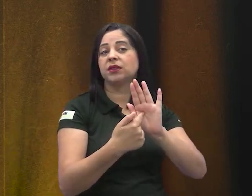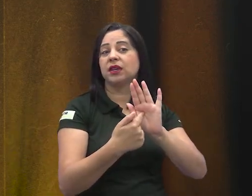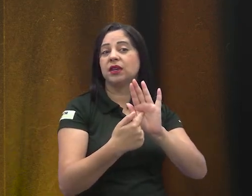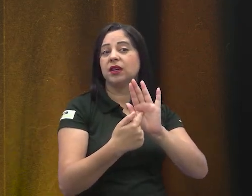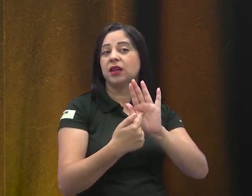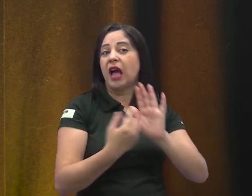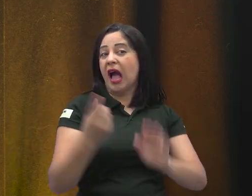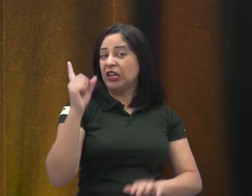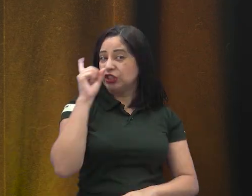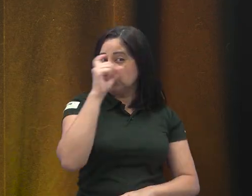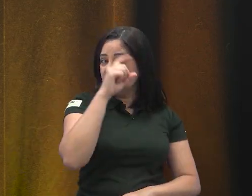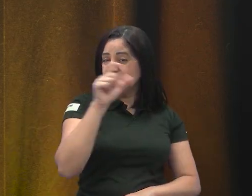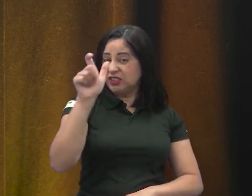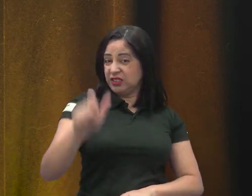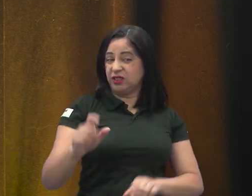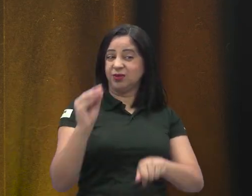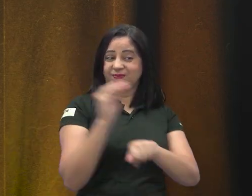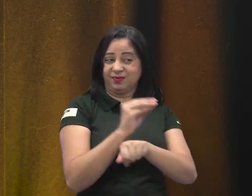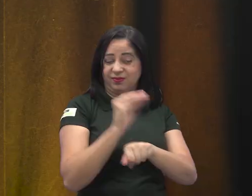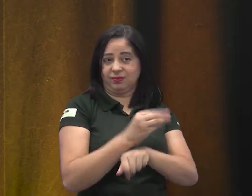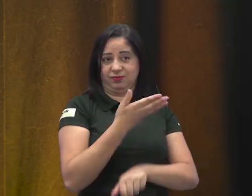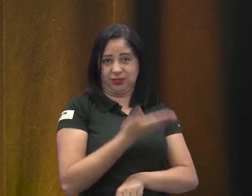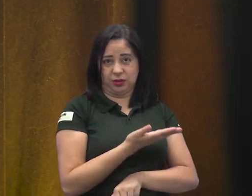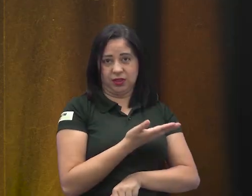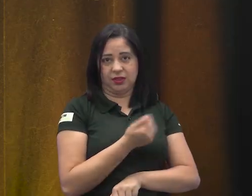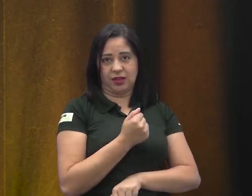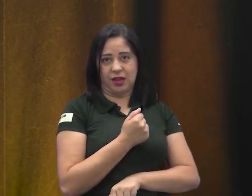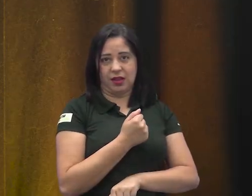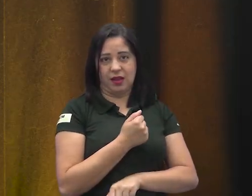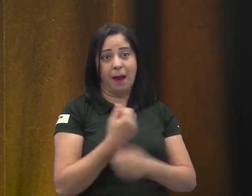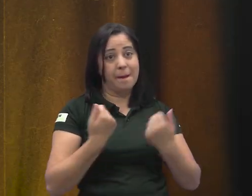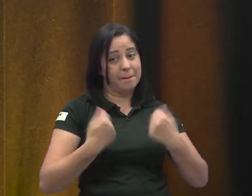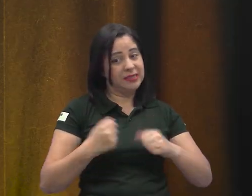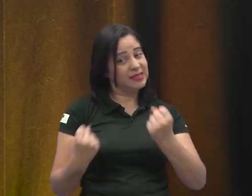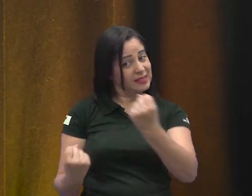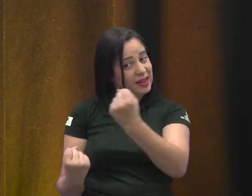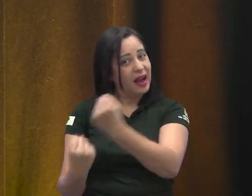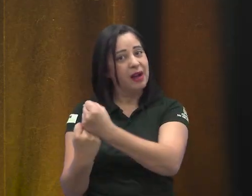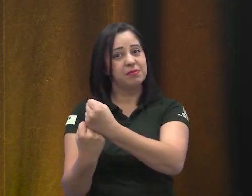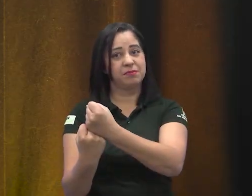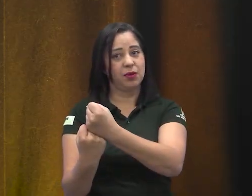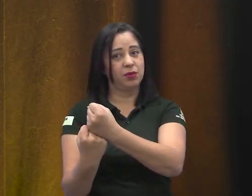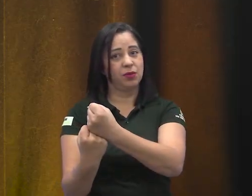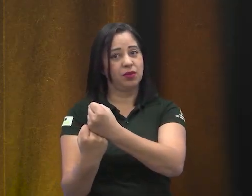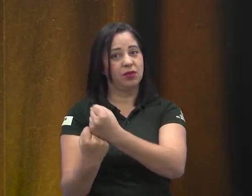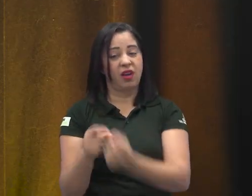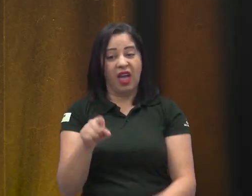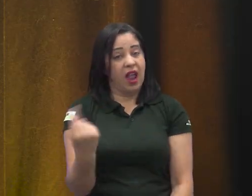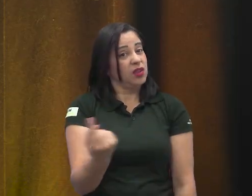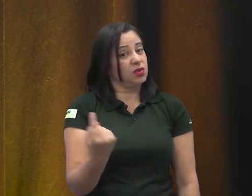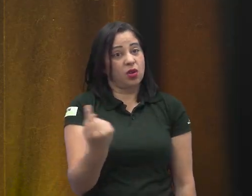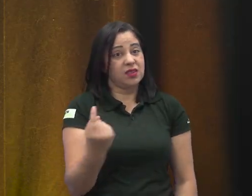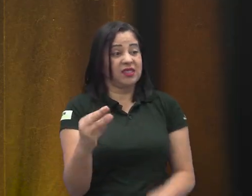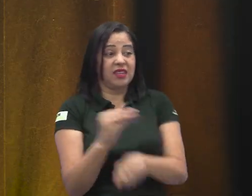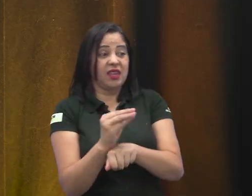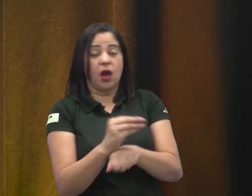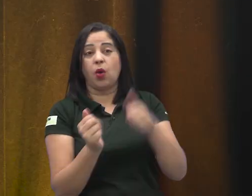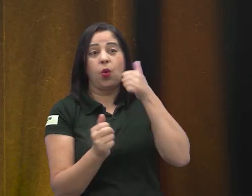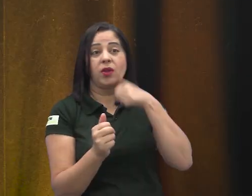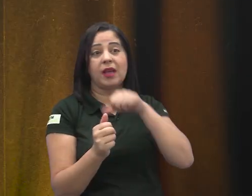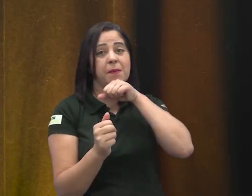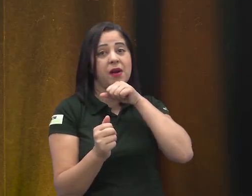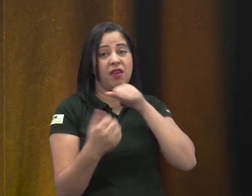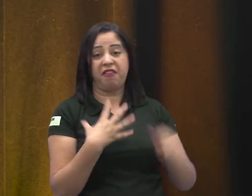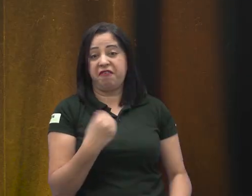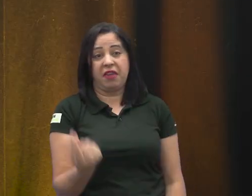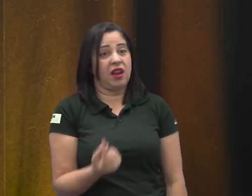não é simples. Então, é uma pessoa que precisa de muito apoio. Na história, ela só tem ela para cuidar da mãe, não tem mais ninguém. Ela é